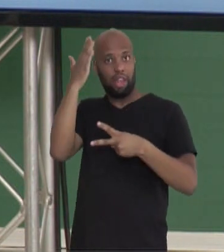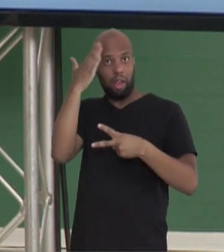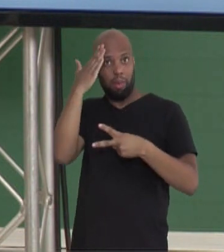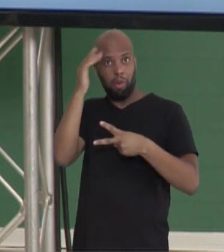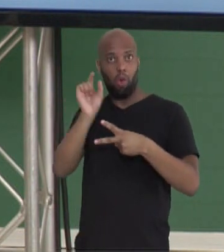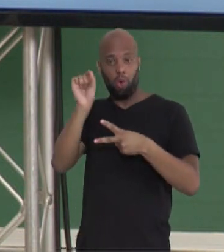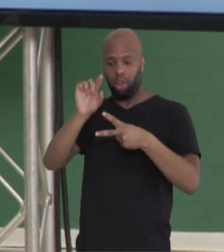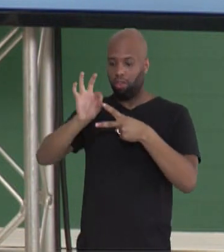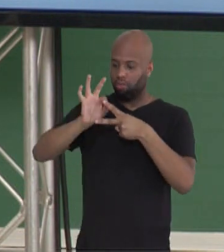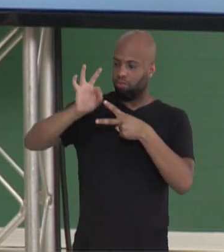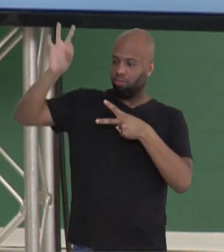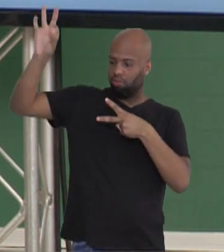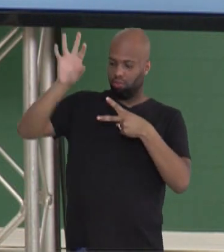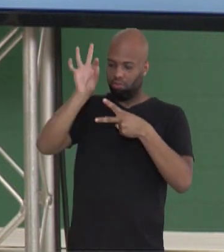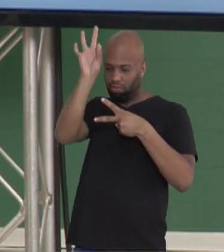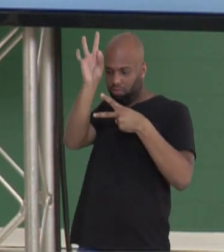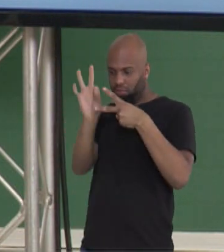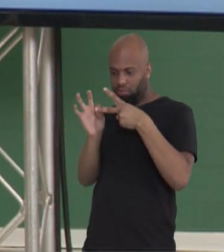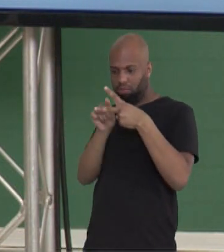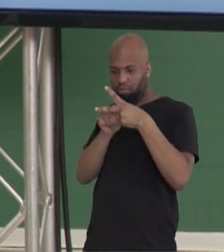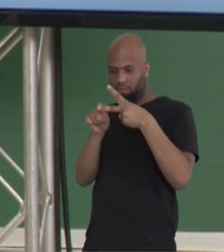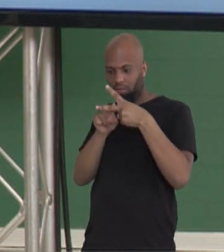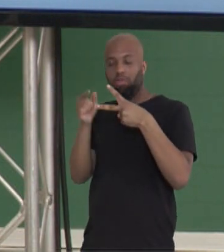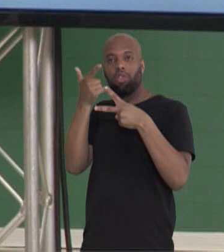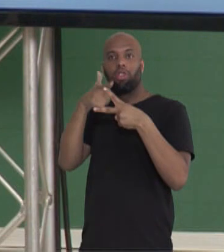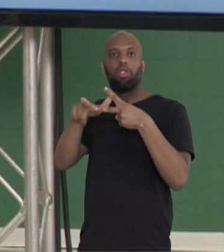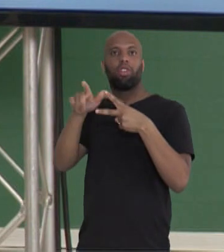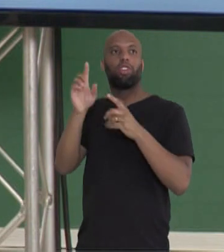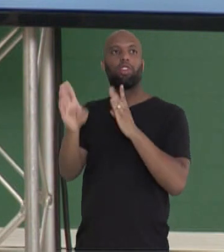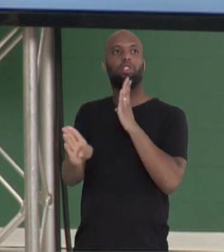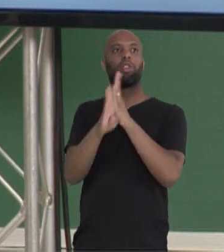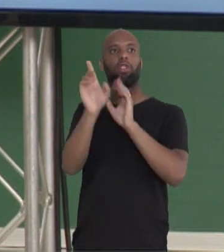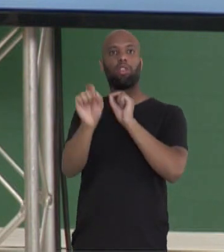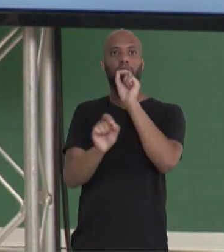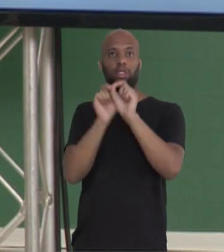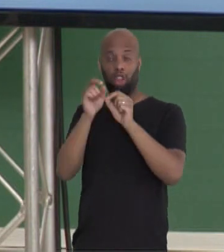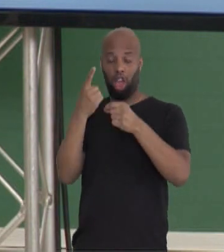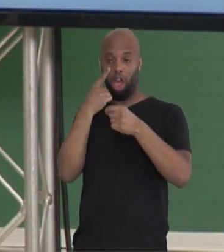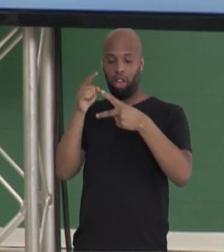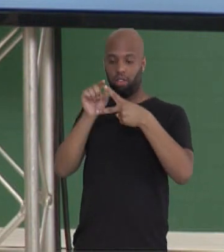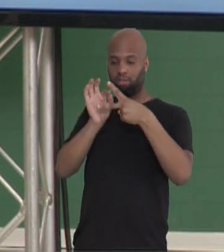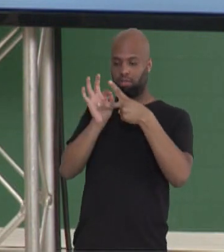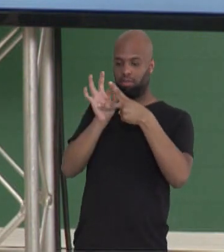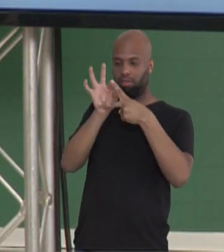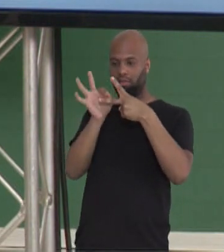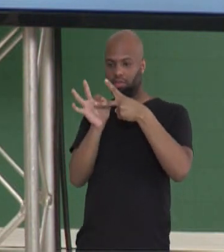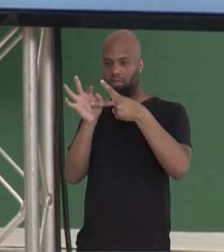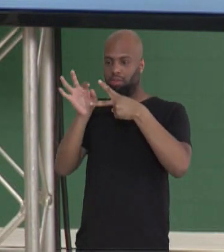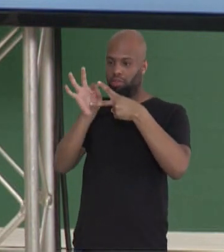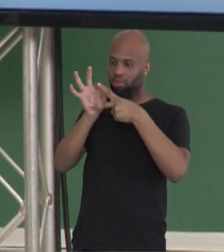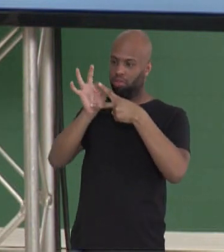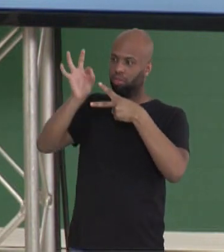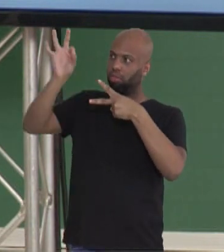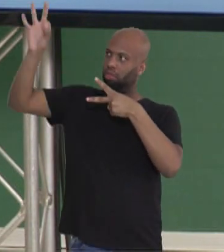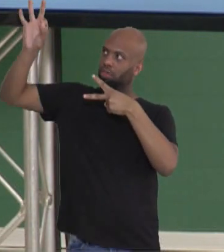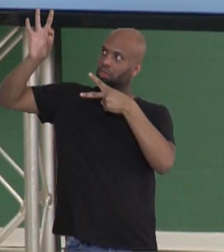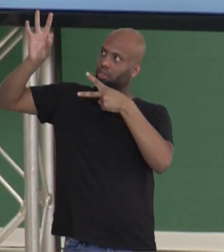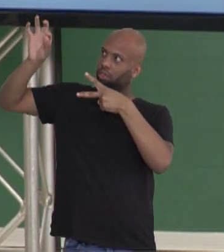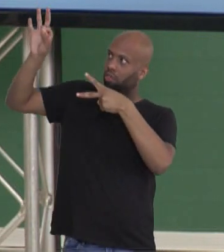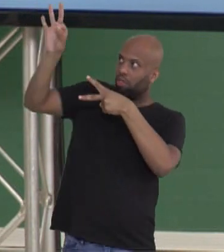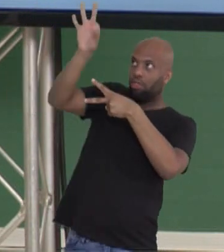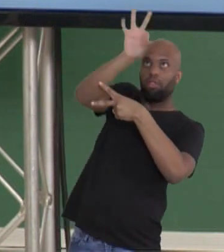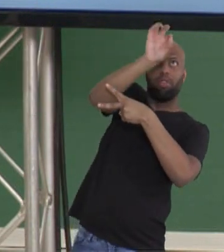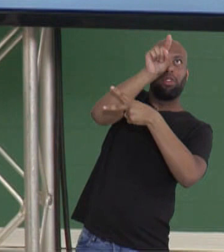seno, rebatendo esse valor até encostar no eixo do y, e assim a gente consegue ter o valor real